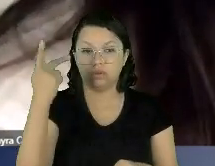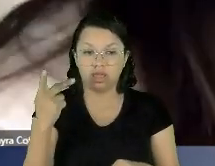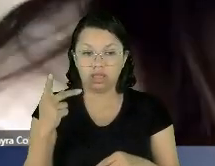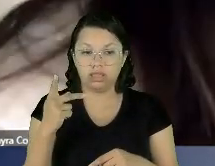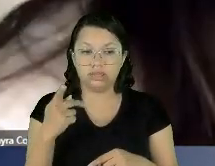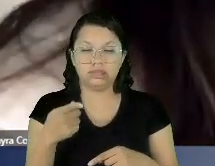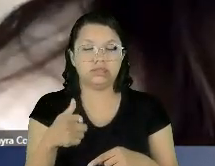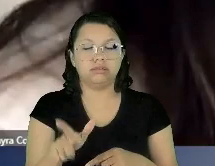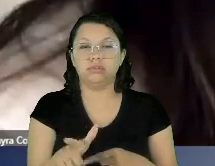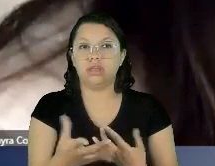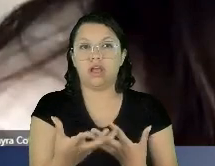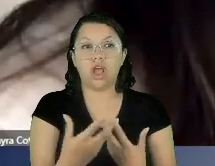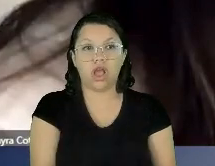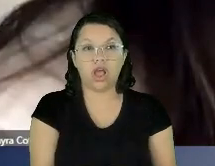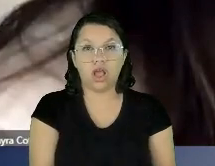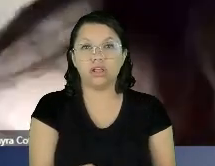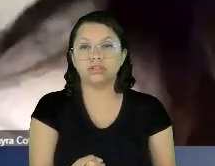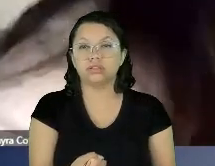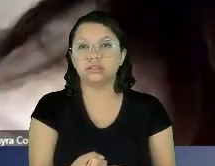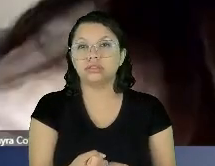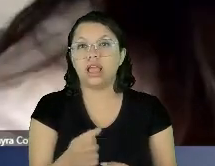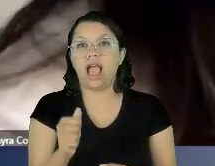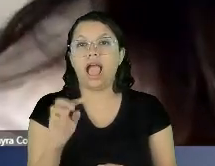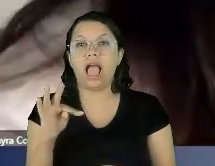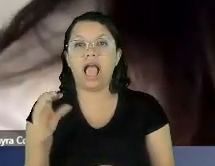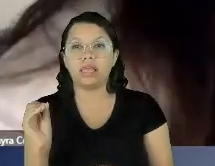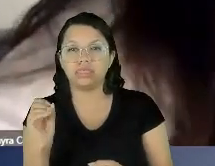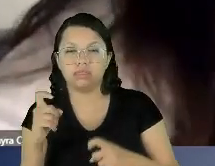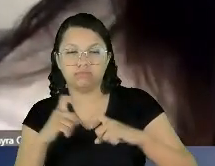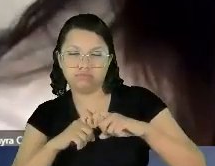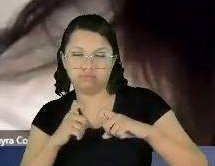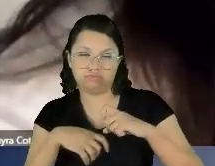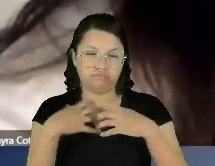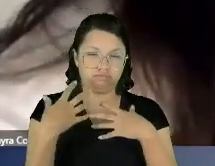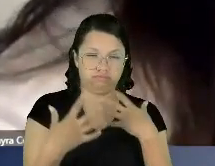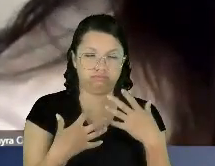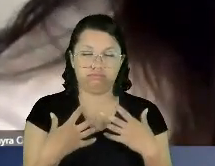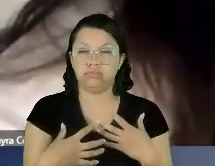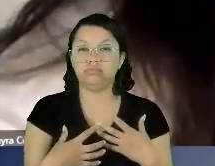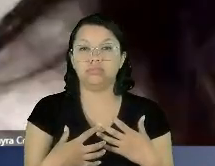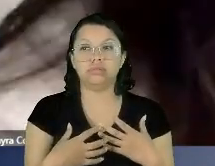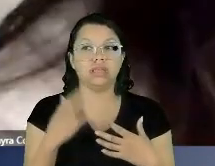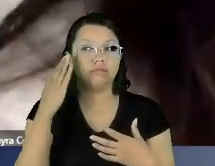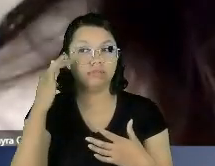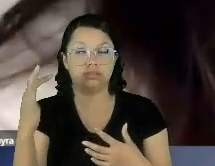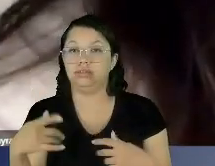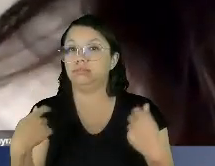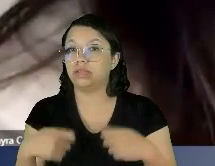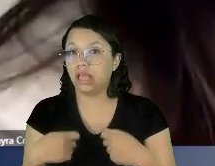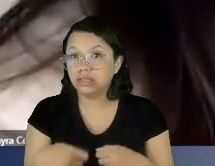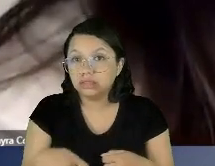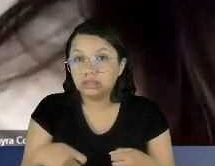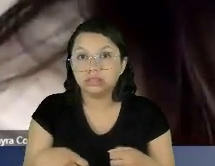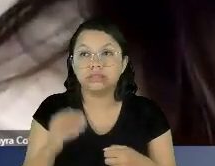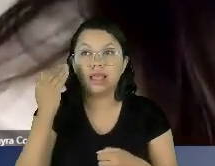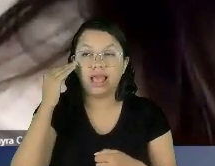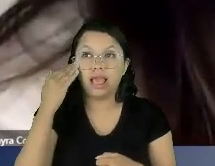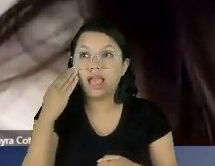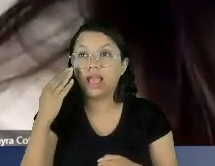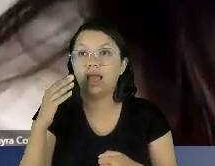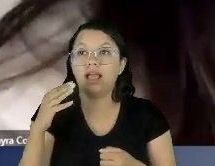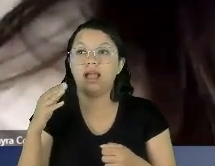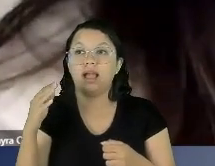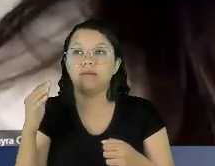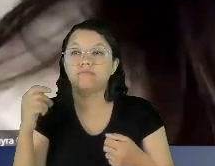anuência ato libidinoso, a gente tem que pensar no ato. O ato libidinoso tem que ser talvez algo, para